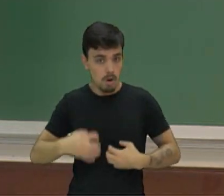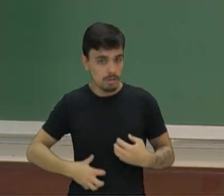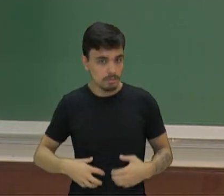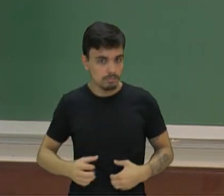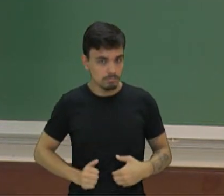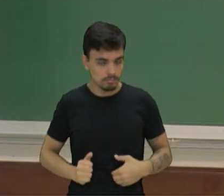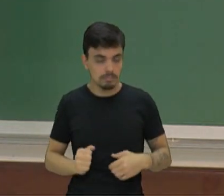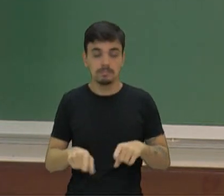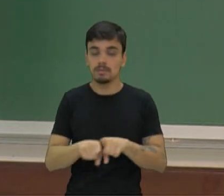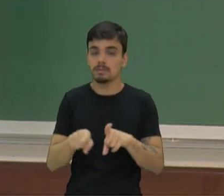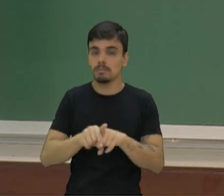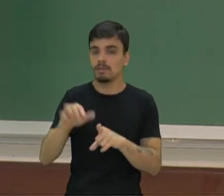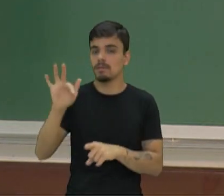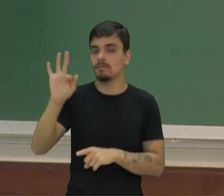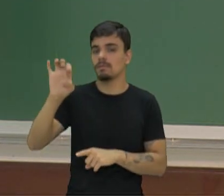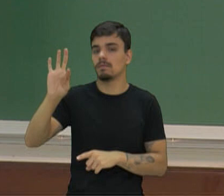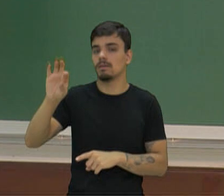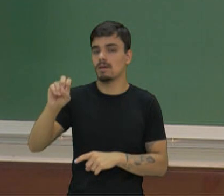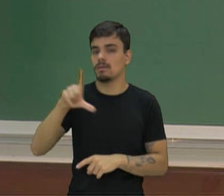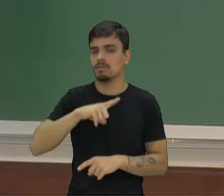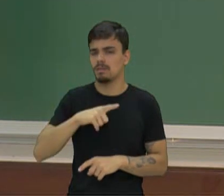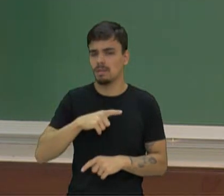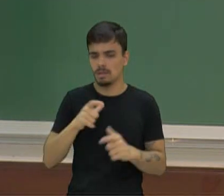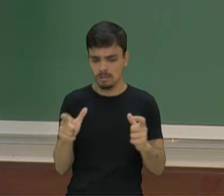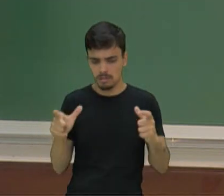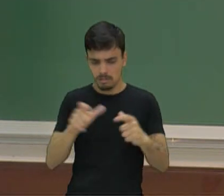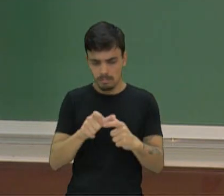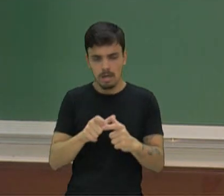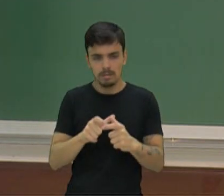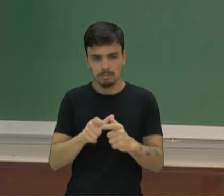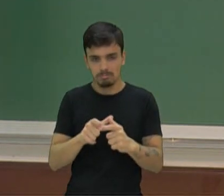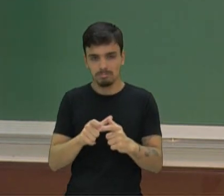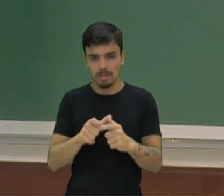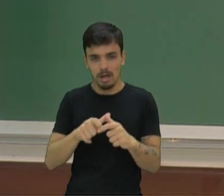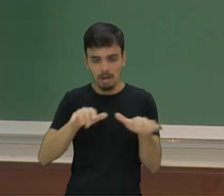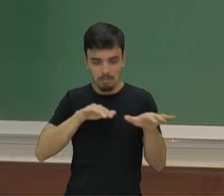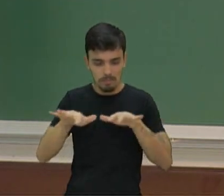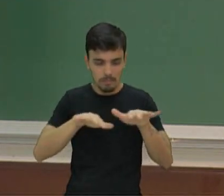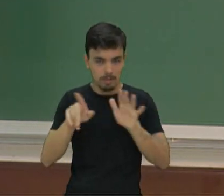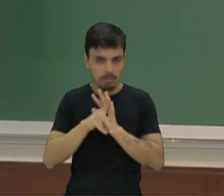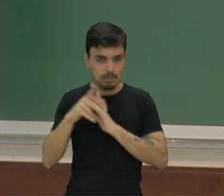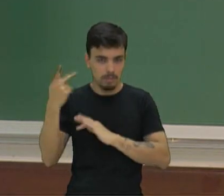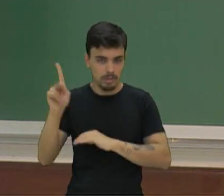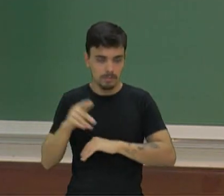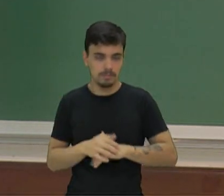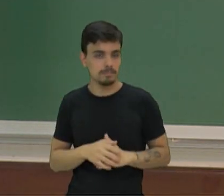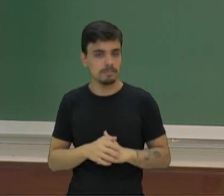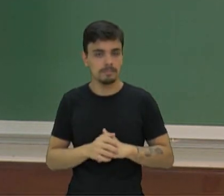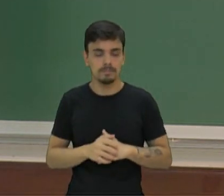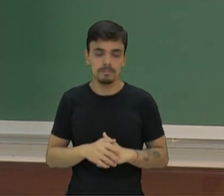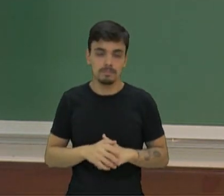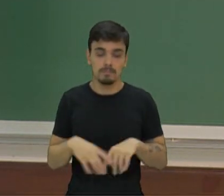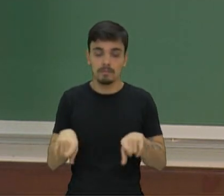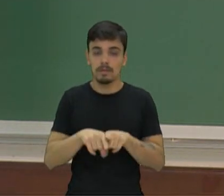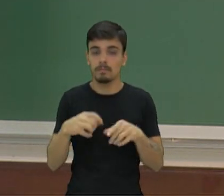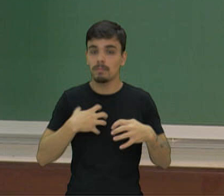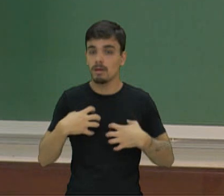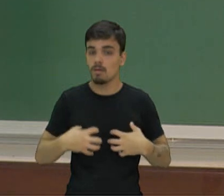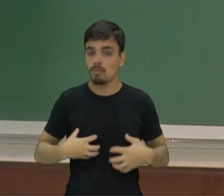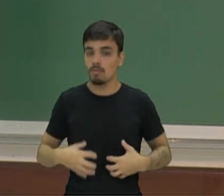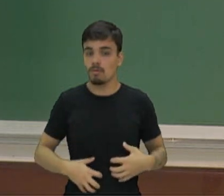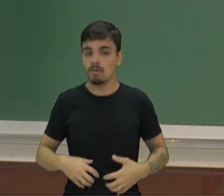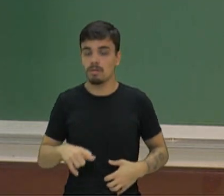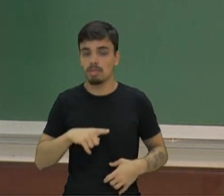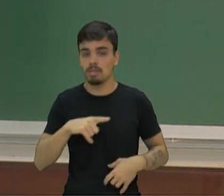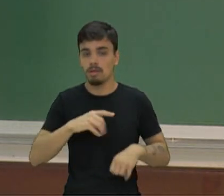feto já vai ter cada vez menos espaço para se mover, tá? Tá ficando pequeno o espaço dele. Os órgãos começam a maturar